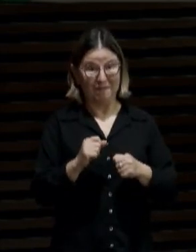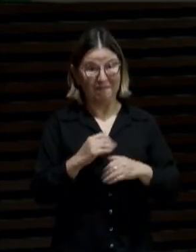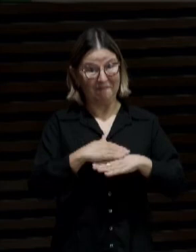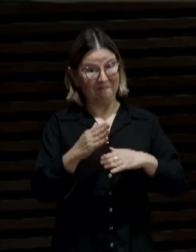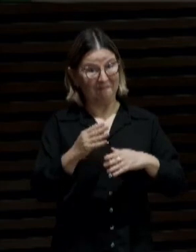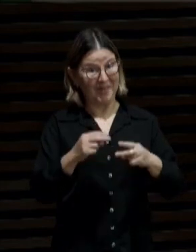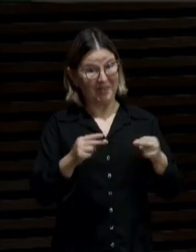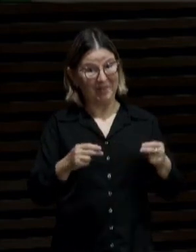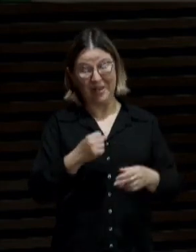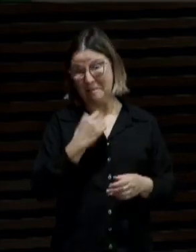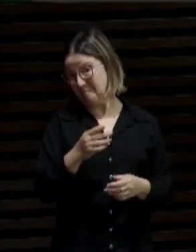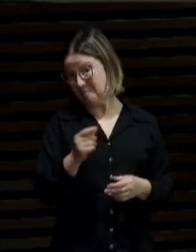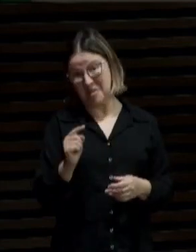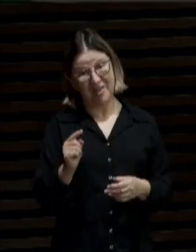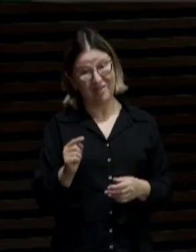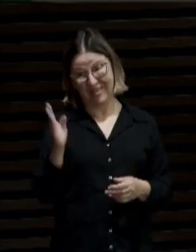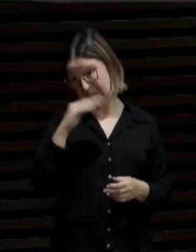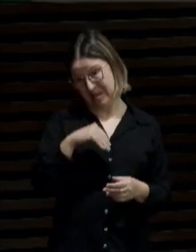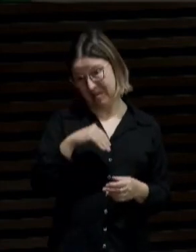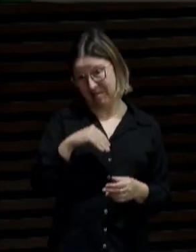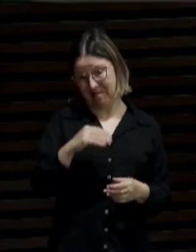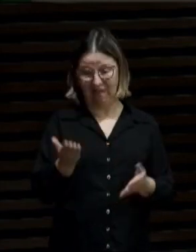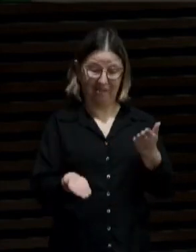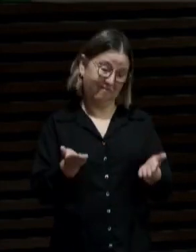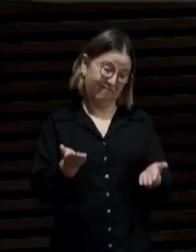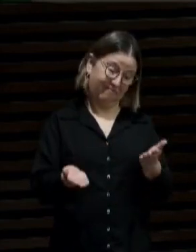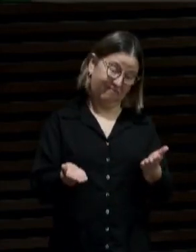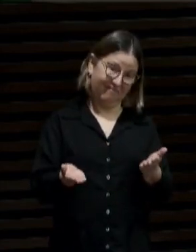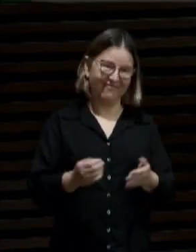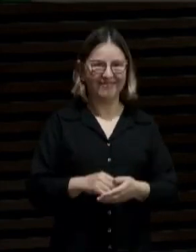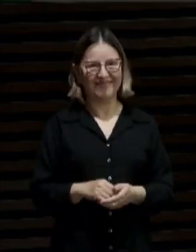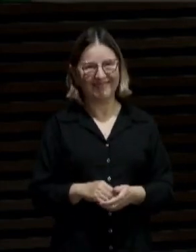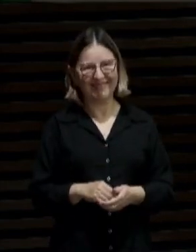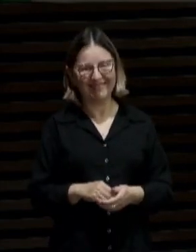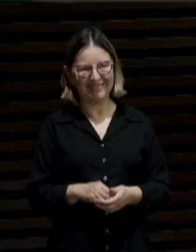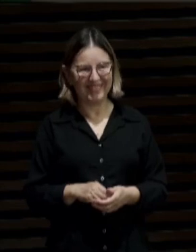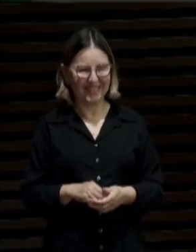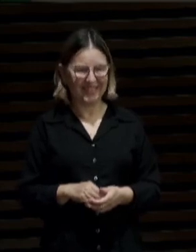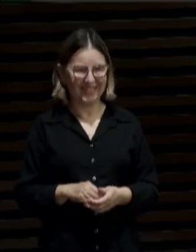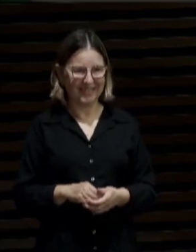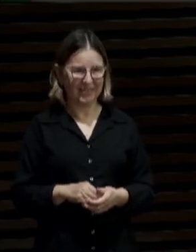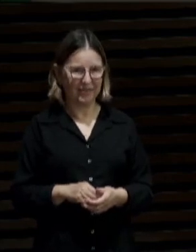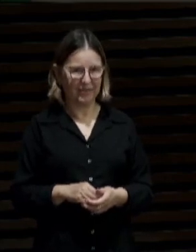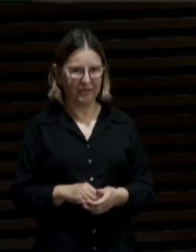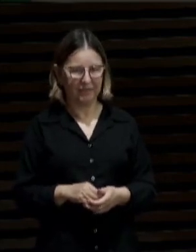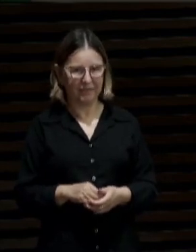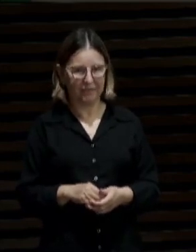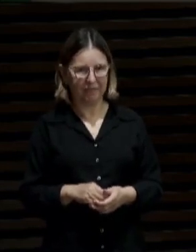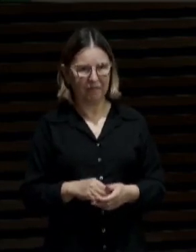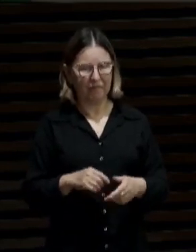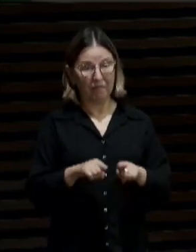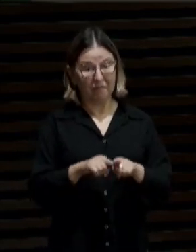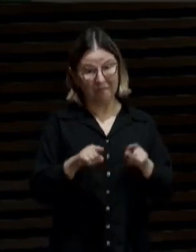ruins. Na balança, isso pesa. Agora, se eu fiz mais coisa boa do que coisa ruim, isso pesa, o que eu estou falando no